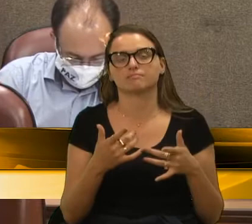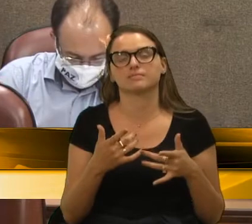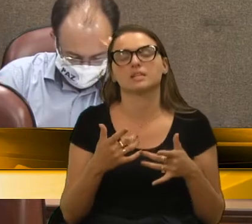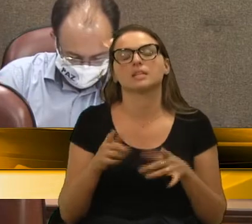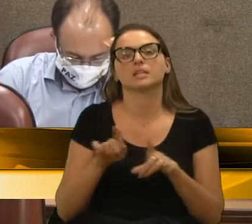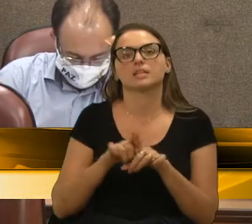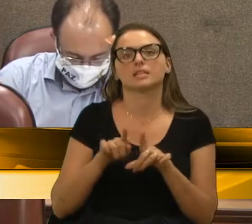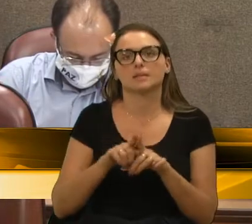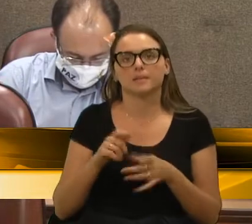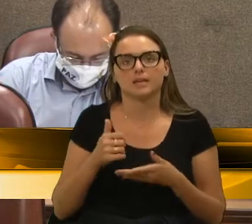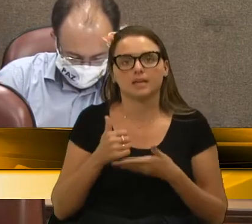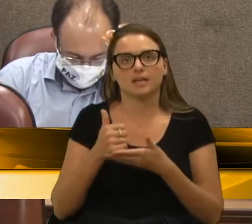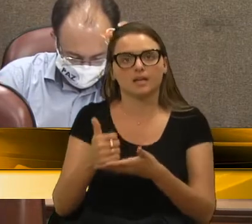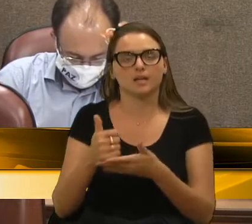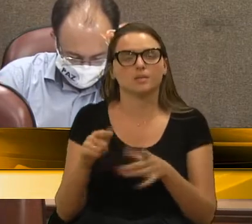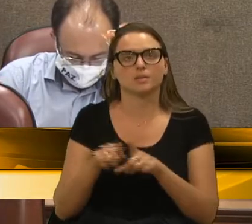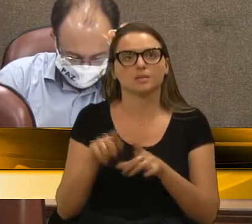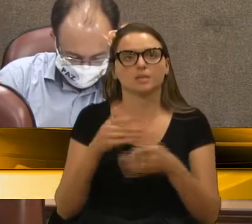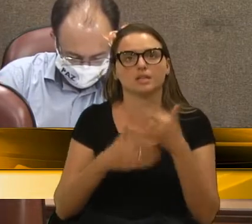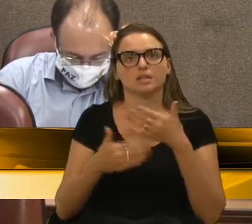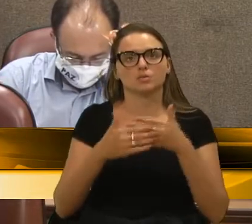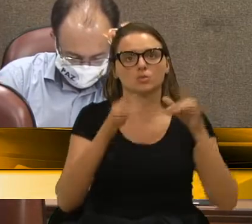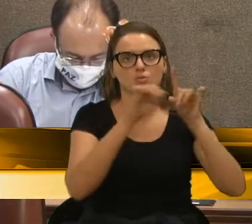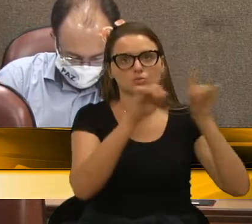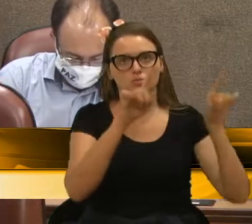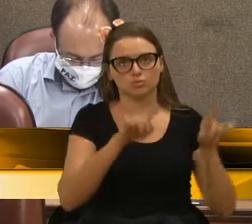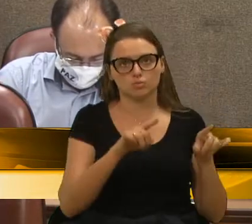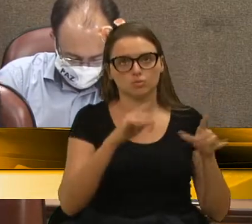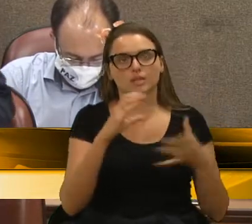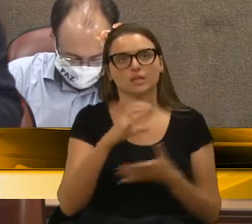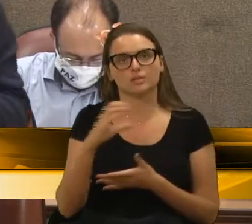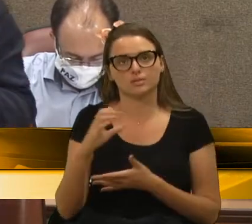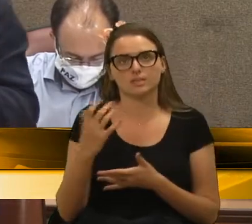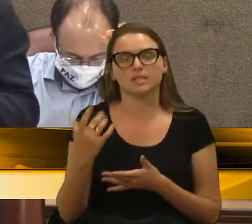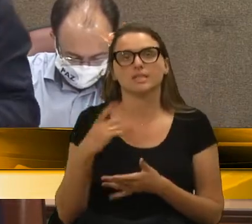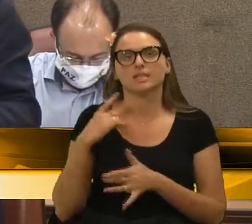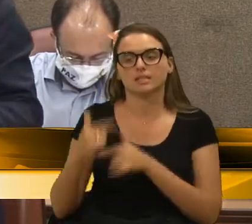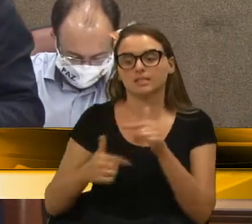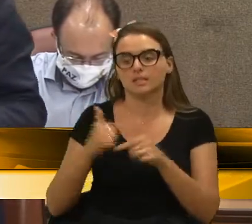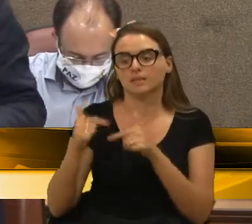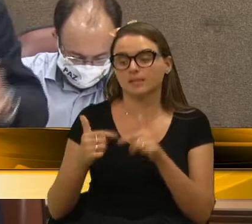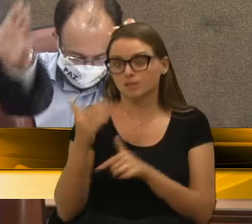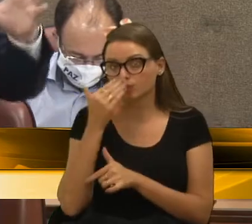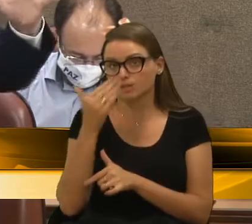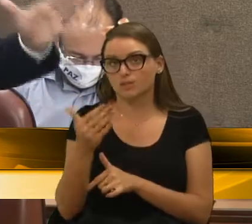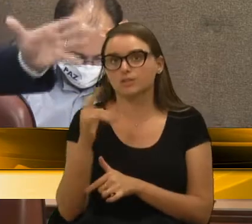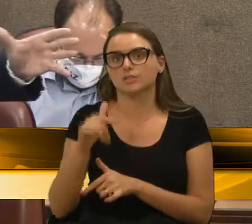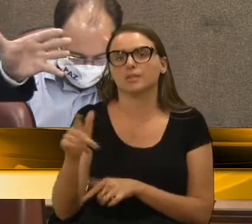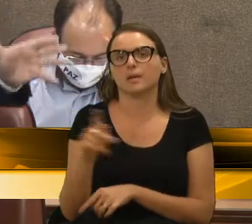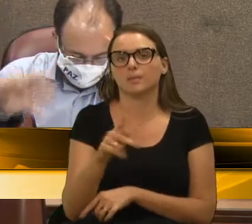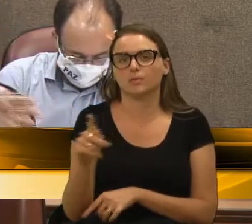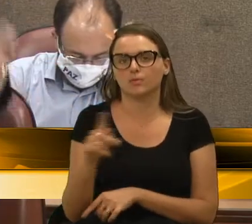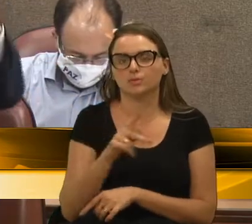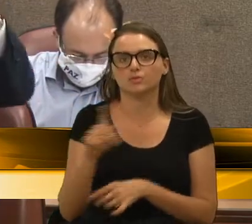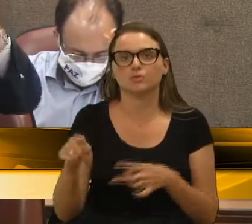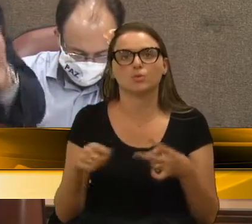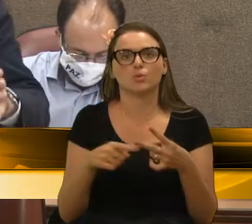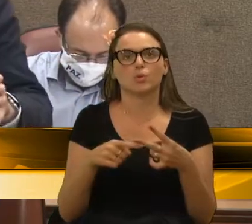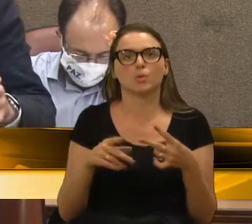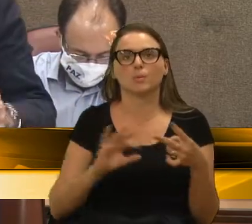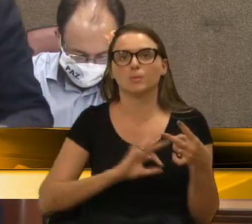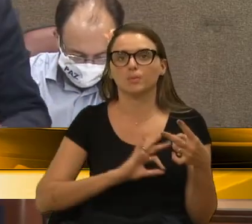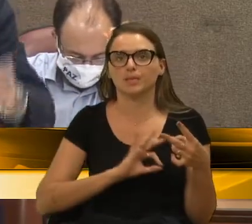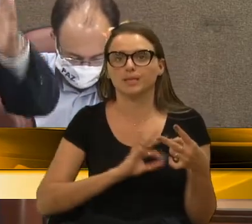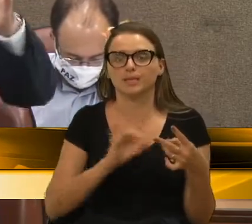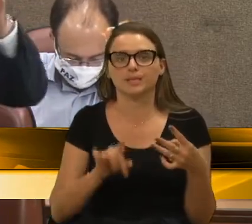solidariedade também àqueles servidores que estão trabalhando lá na linha de frente, que são os professores, os